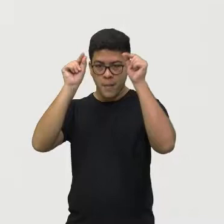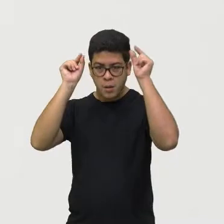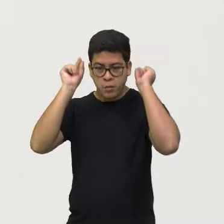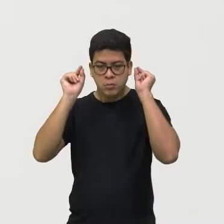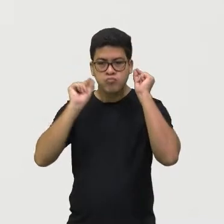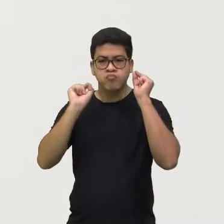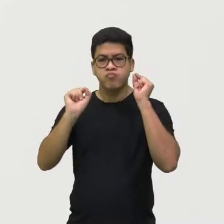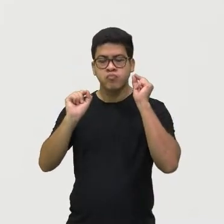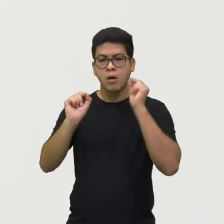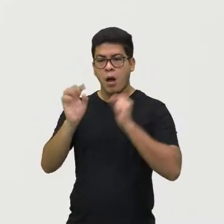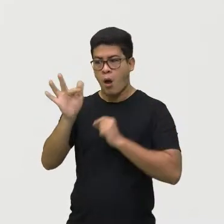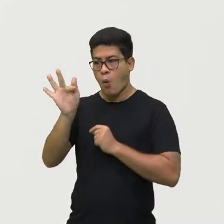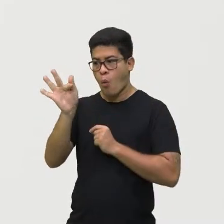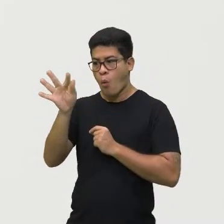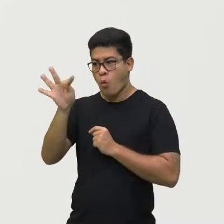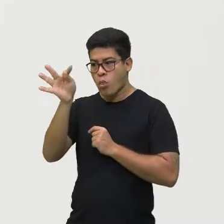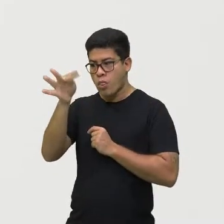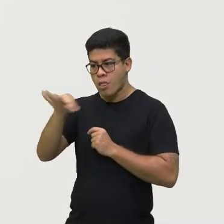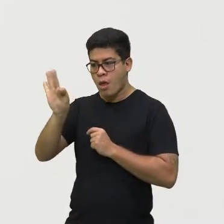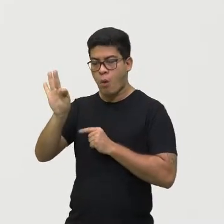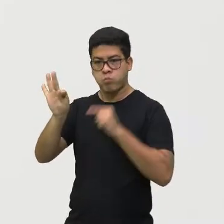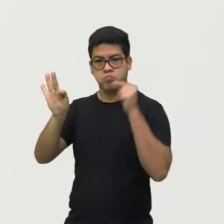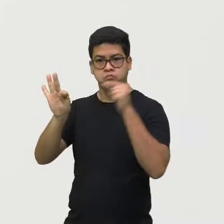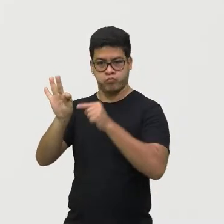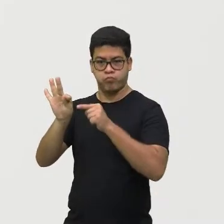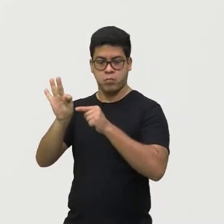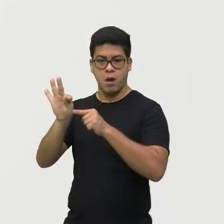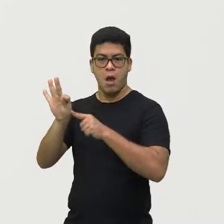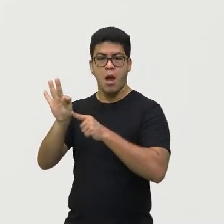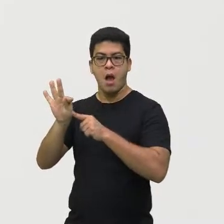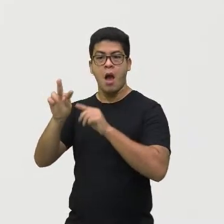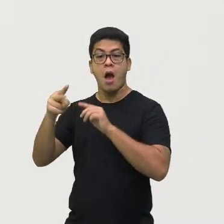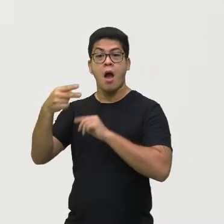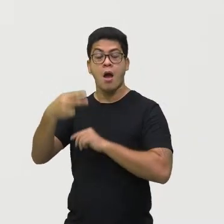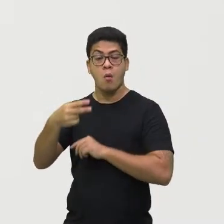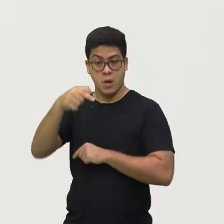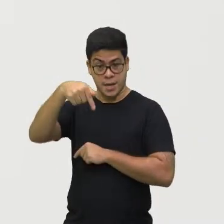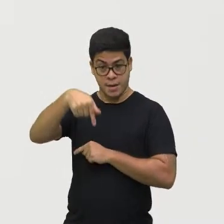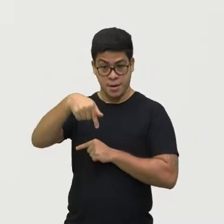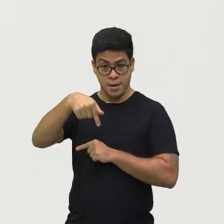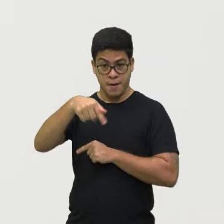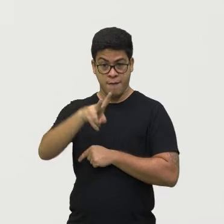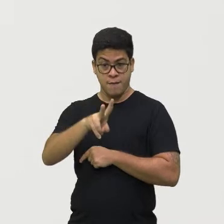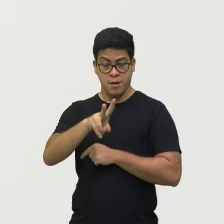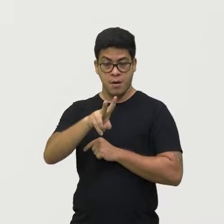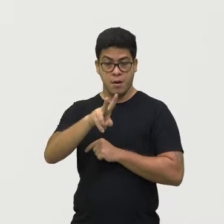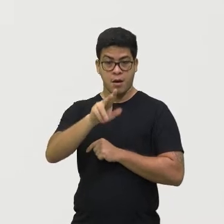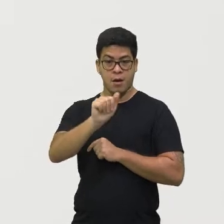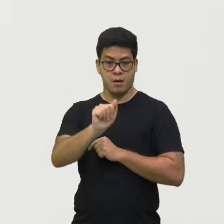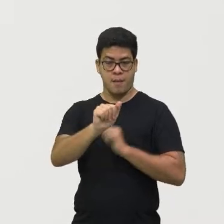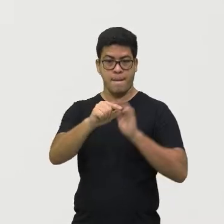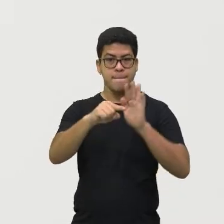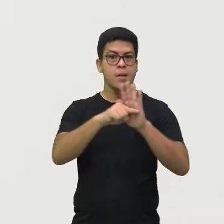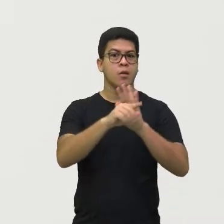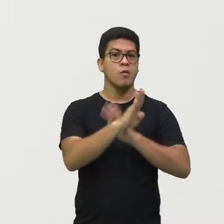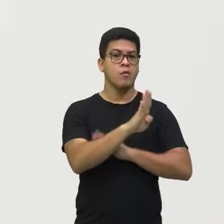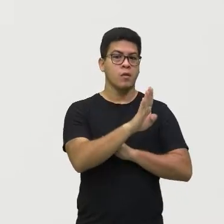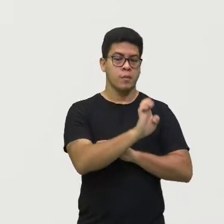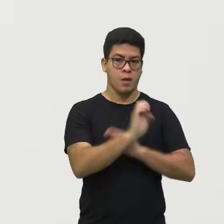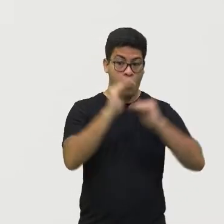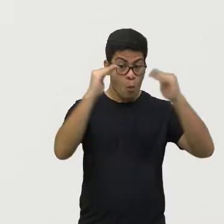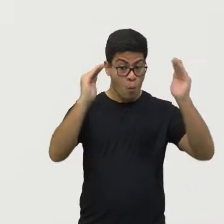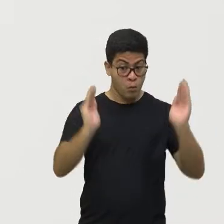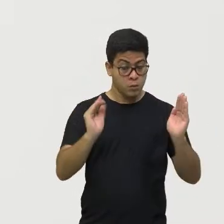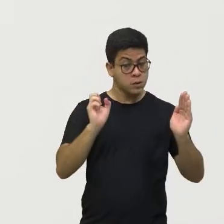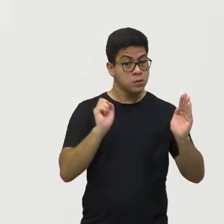ao produto da carga pela diferença de potencial entre dois pontos VA e VB. É claro que o trabalho só acontece